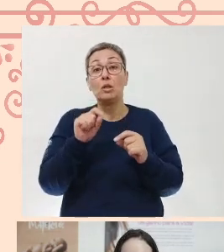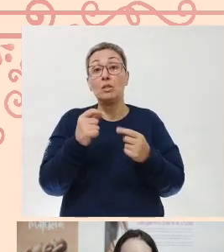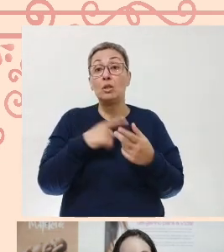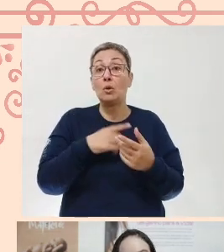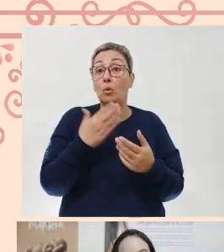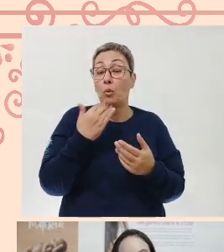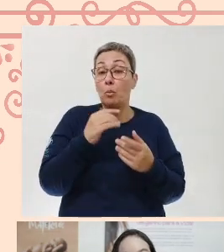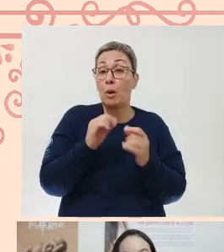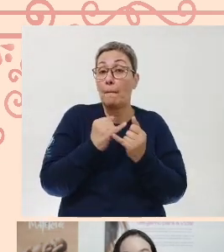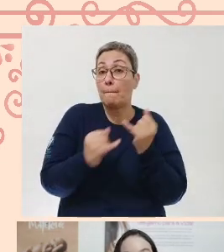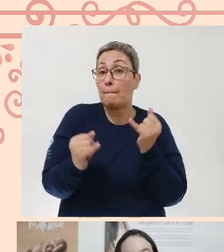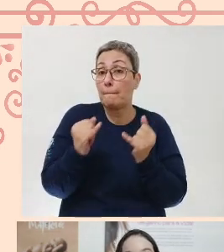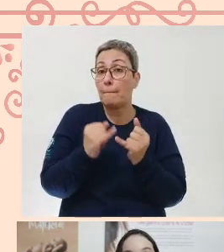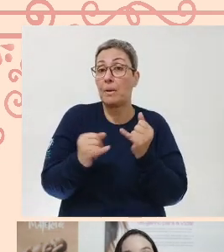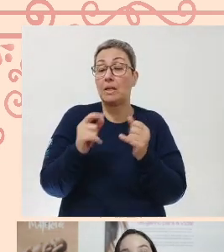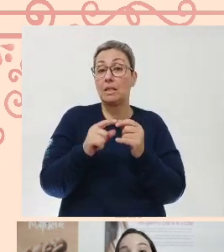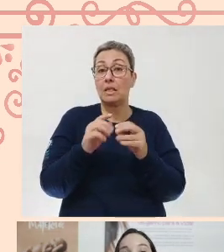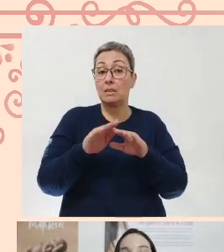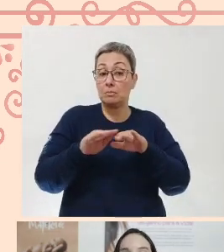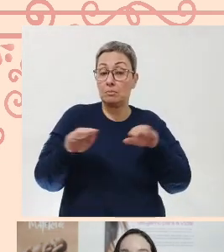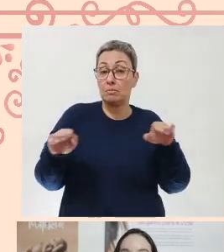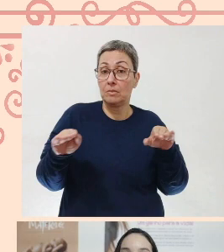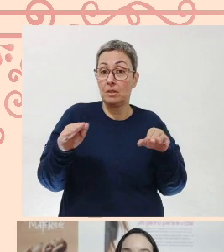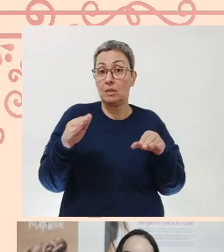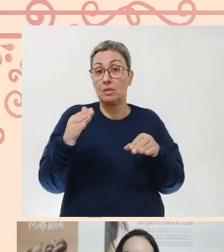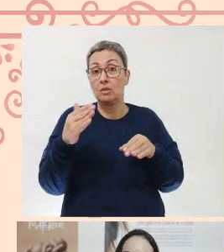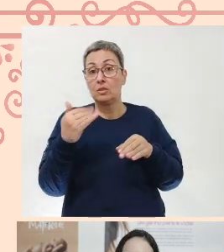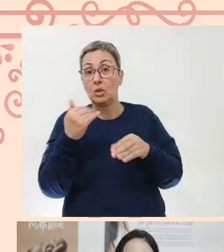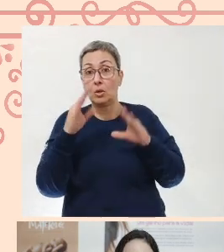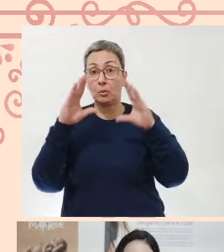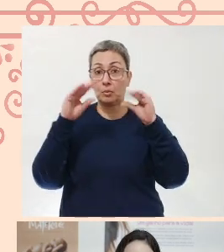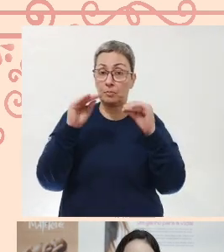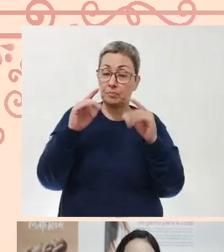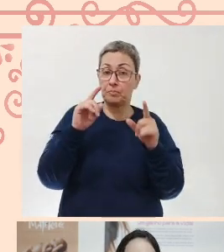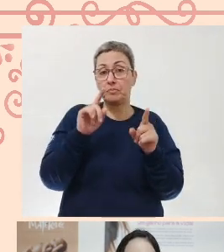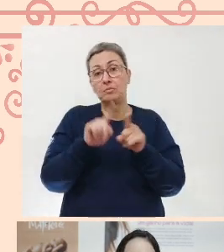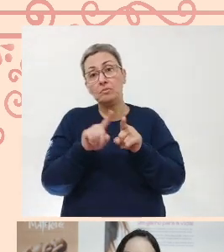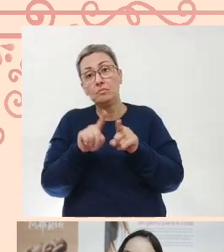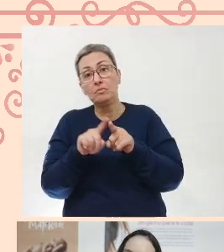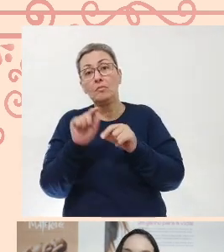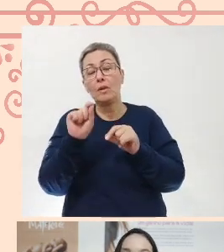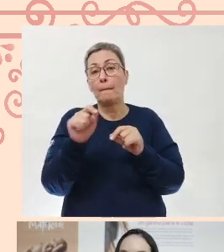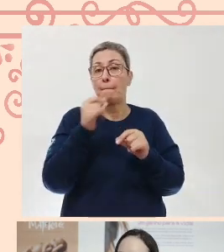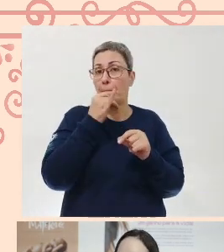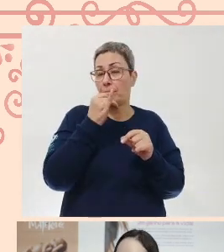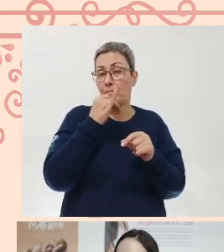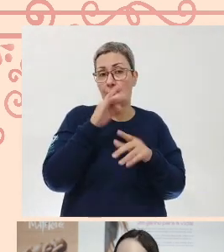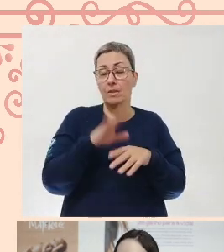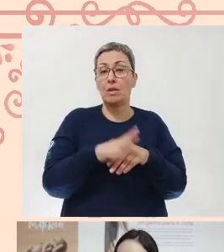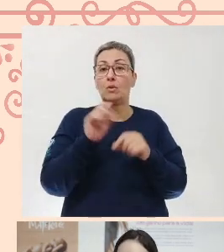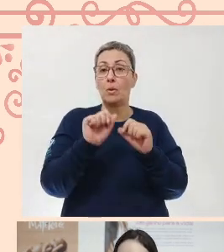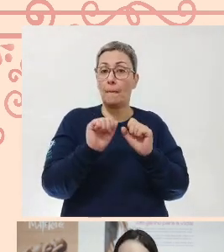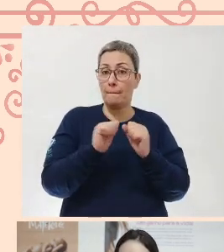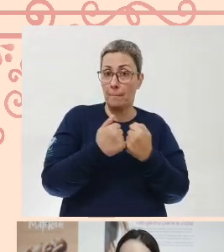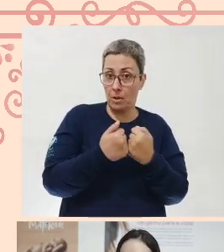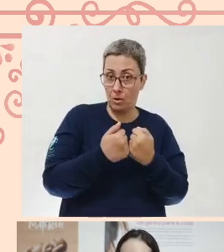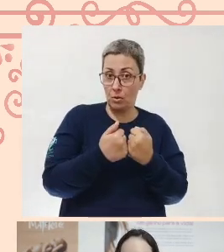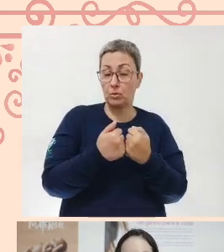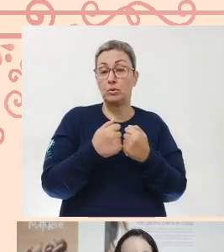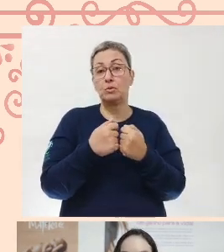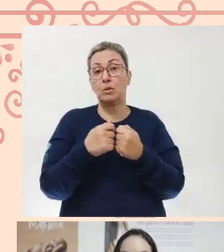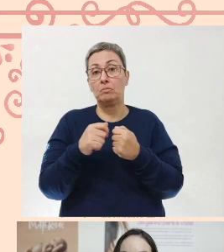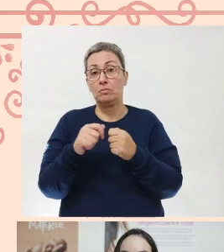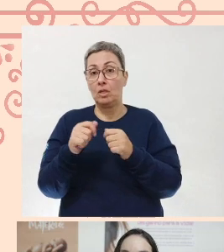não gostar, que seja um lanchinho pelo menos parecido com um padrão de jantar. Então, um lanchinho que seria parecido com o padrão de jantar seria o